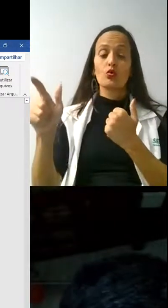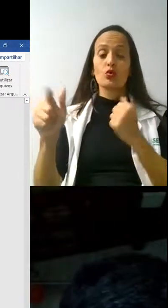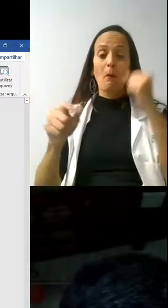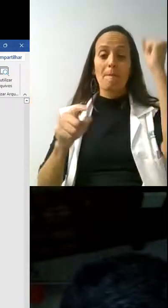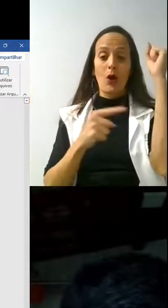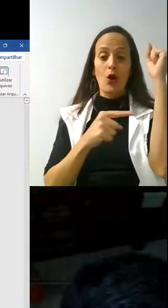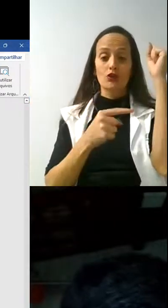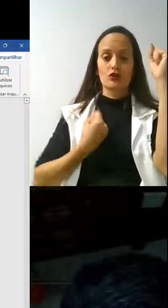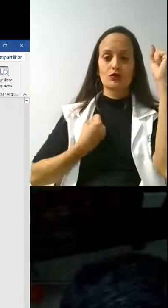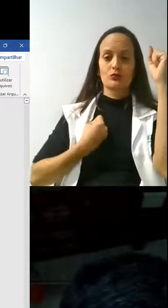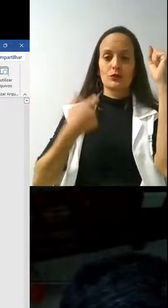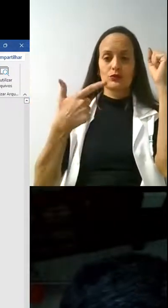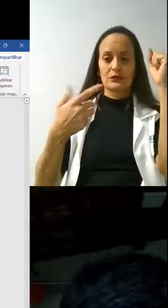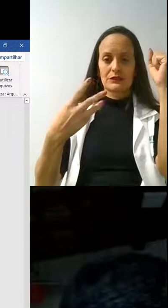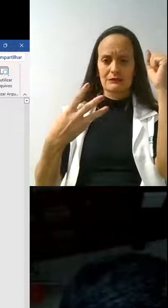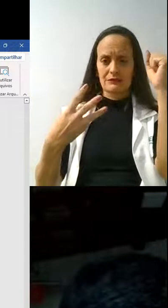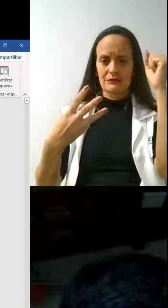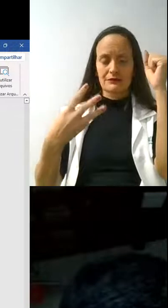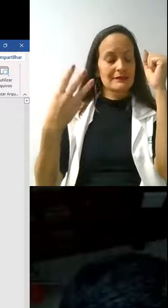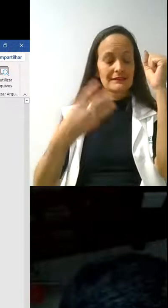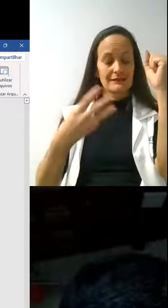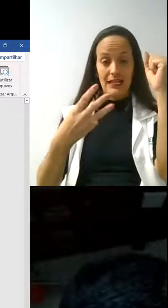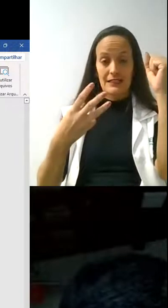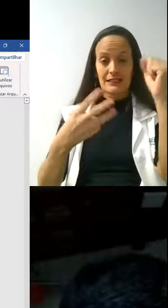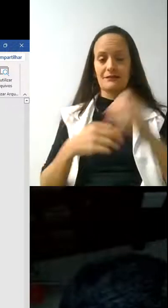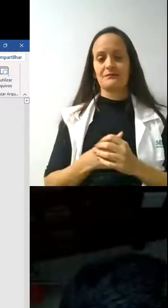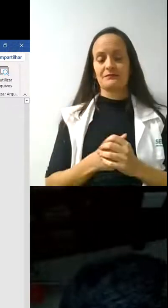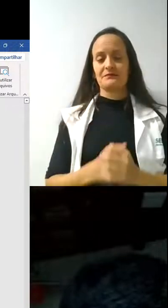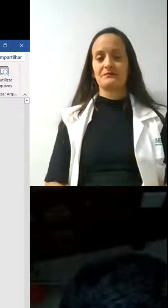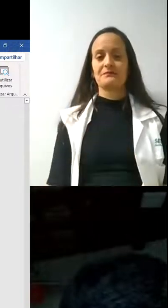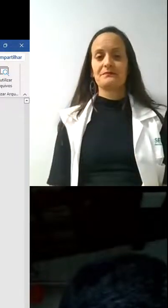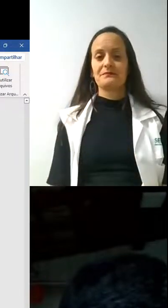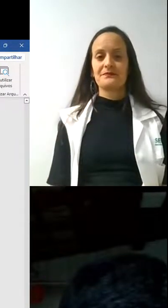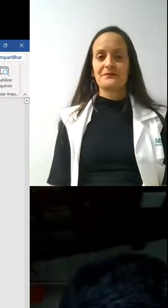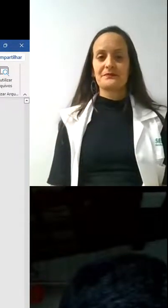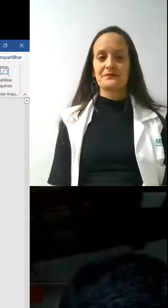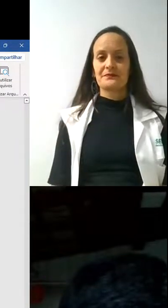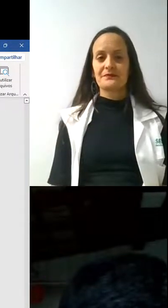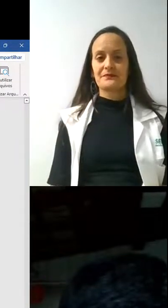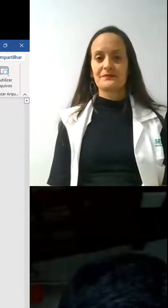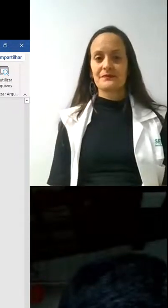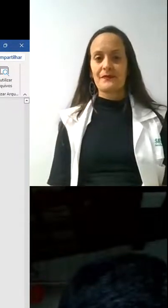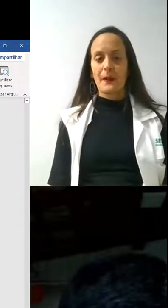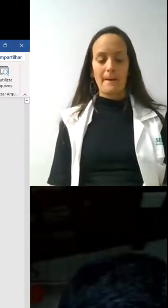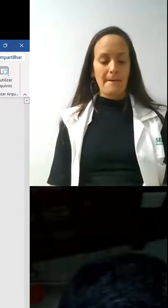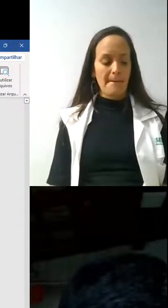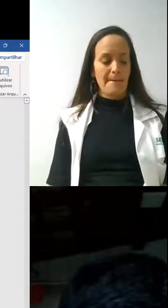acontecer? Vou pegar essa informação aqui, ó. Vou copiar.